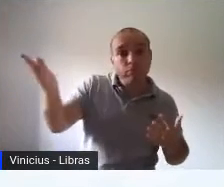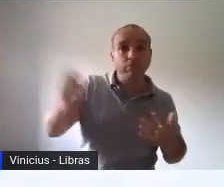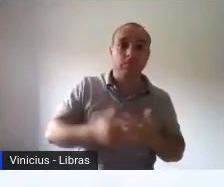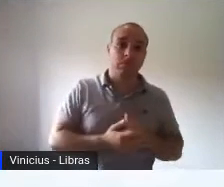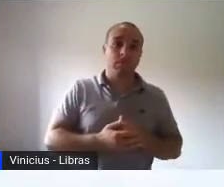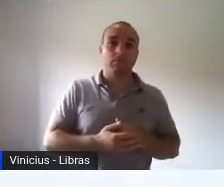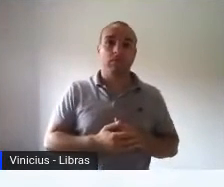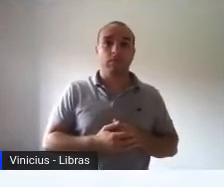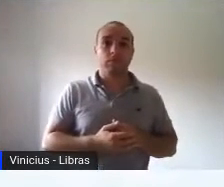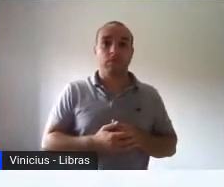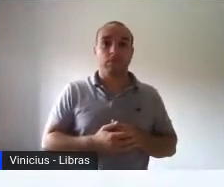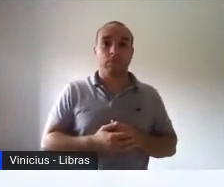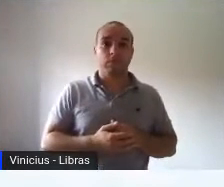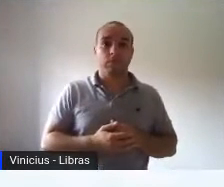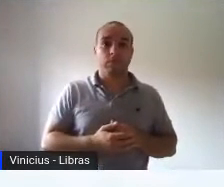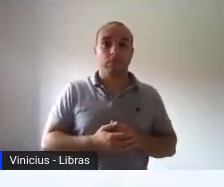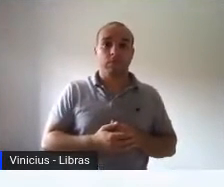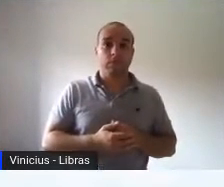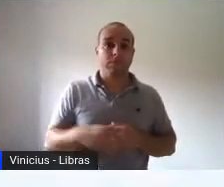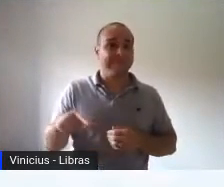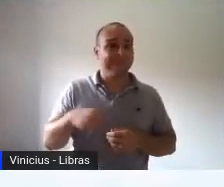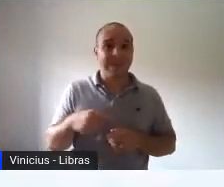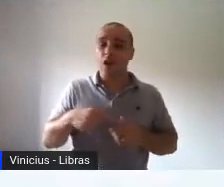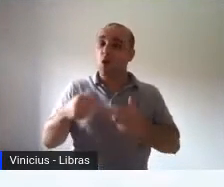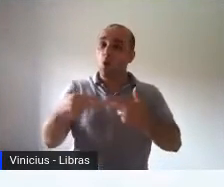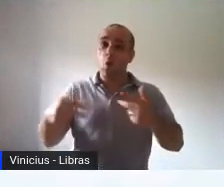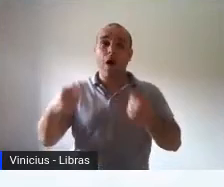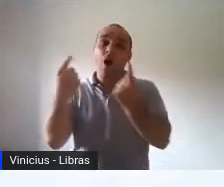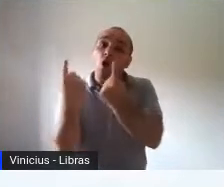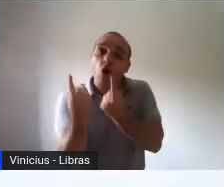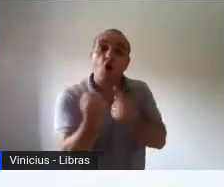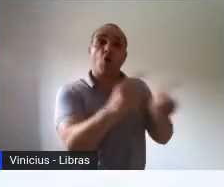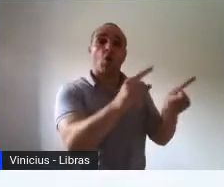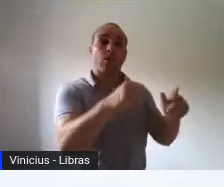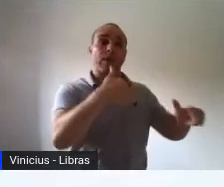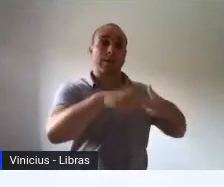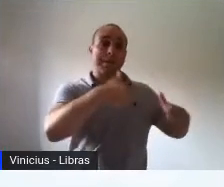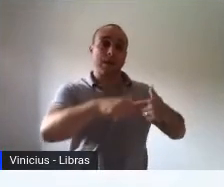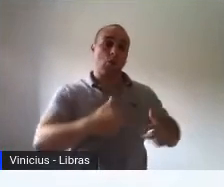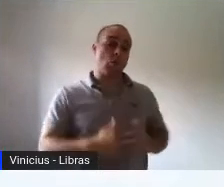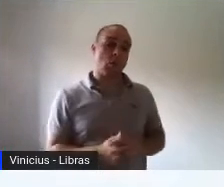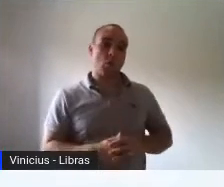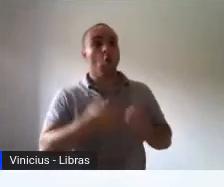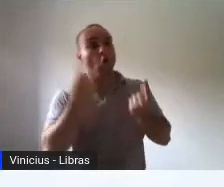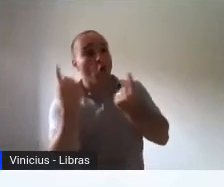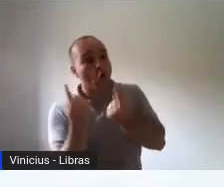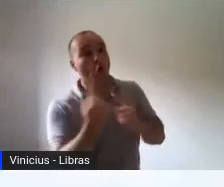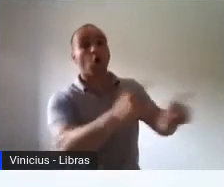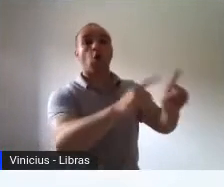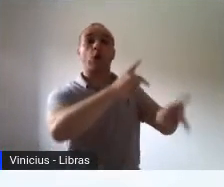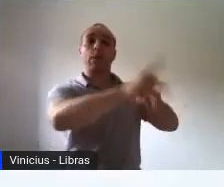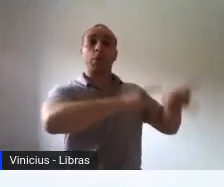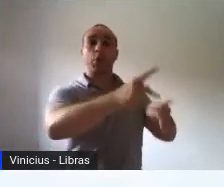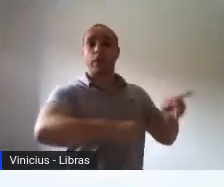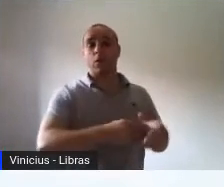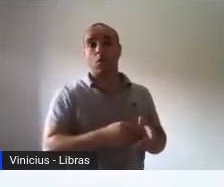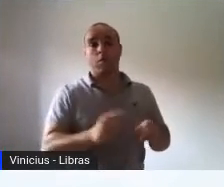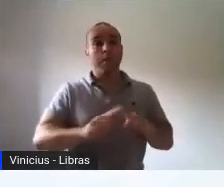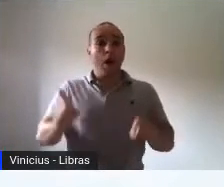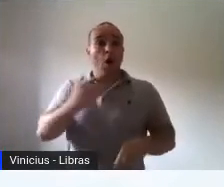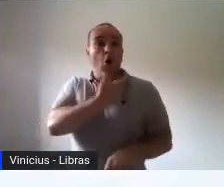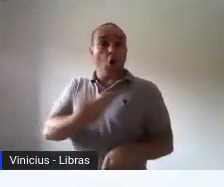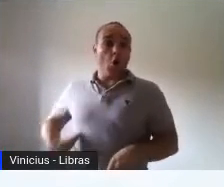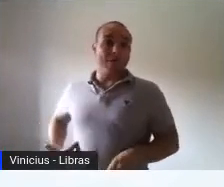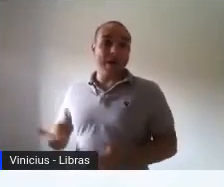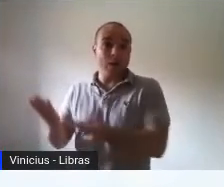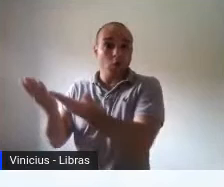para prejudicar o trabalhador, para prejudicar os mais pobres, infelizmente, se o governo fizer a proposta nesse sentido, eles vão nesse sentido